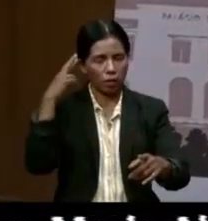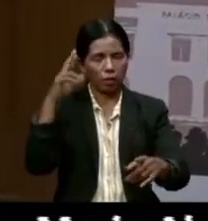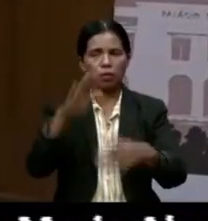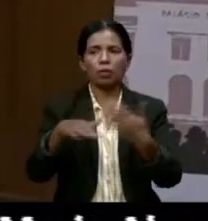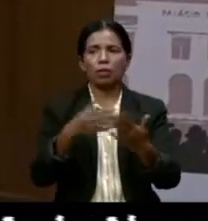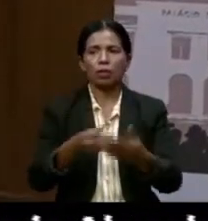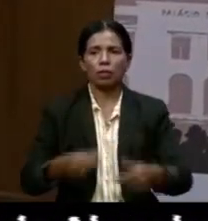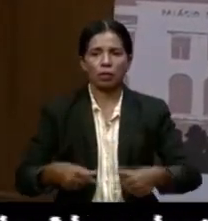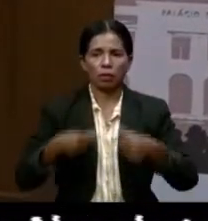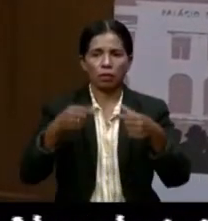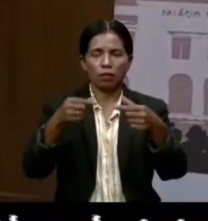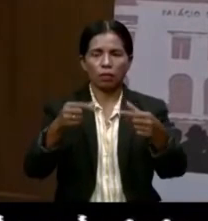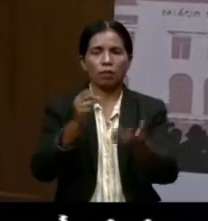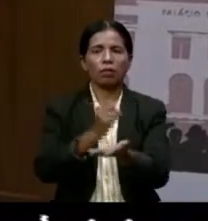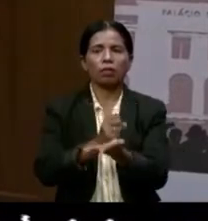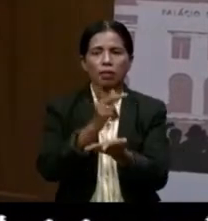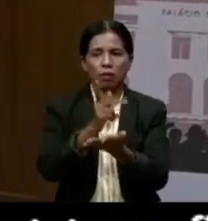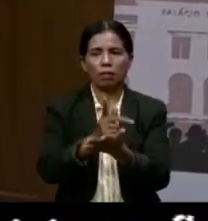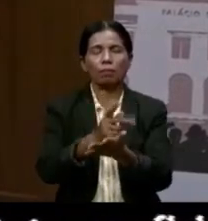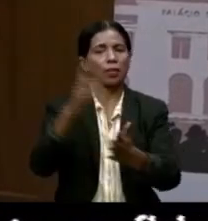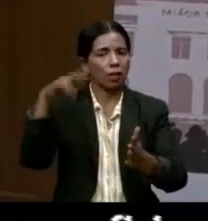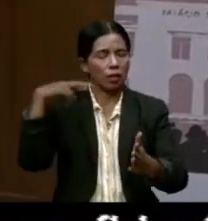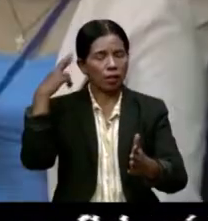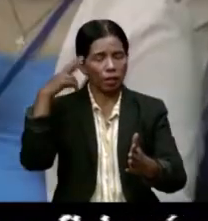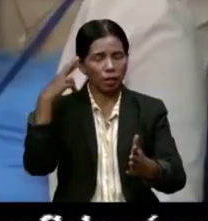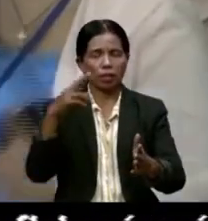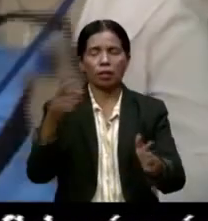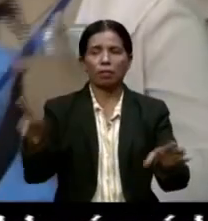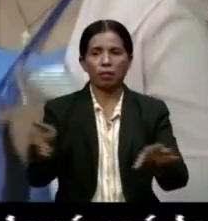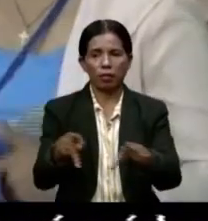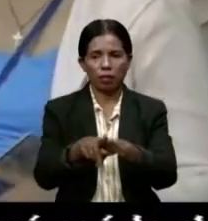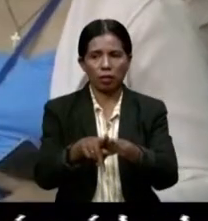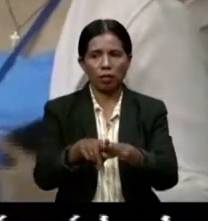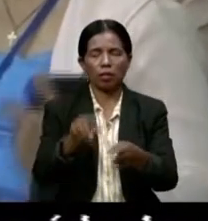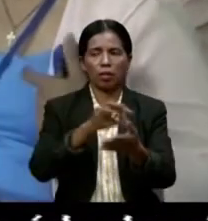ne be submete ba secoms total rádio comunidade ne be participa e